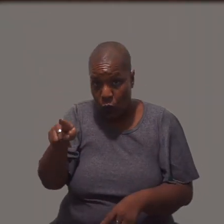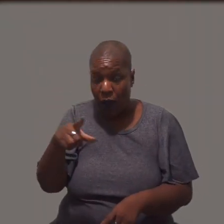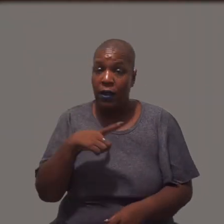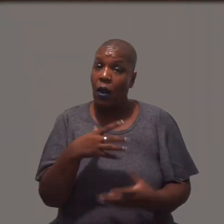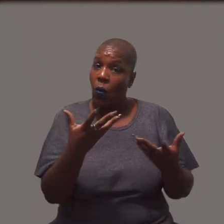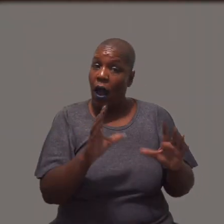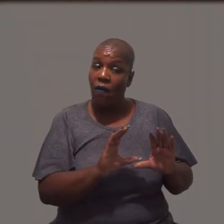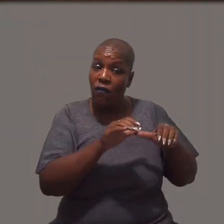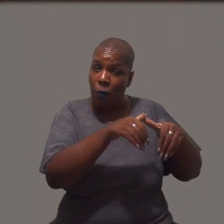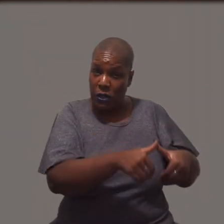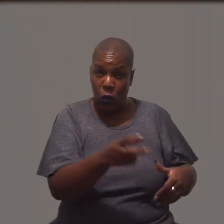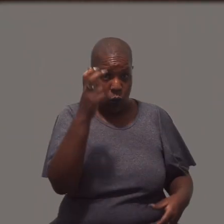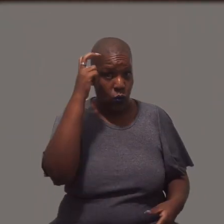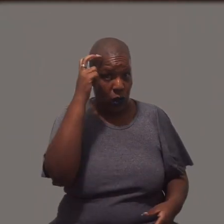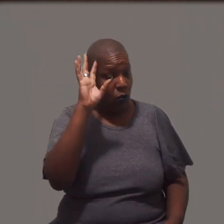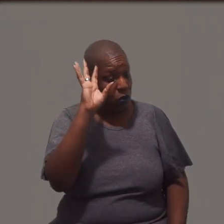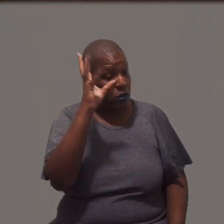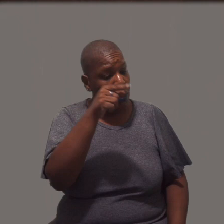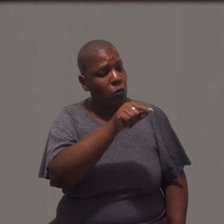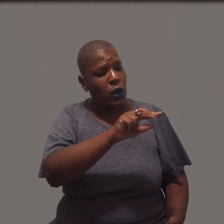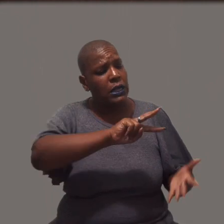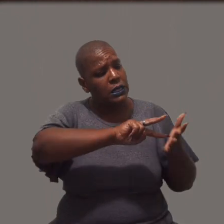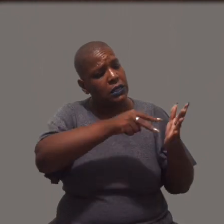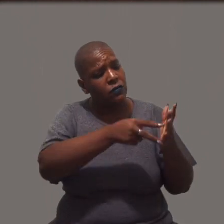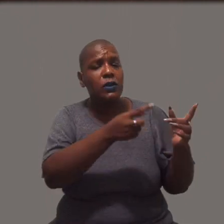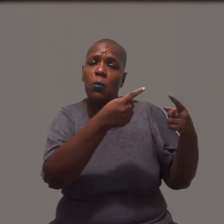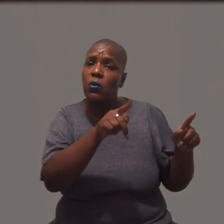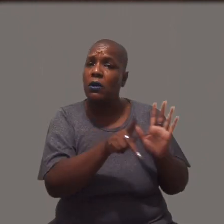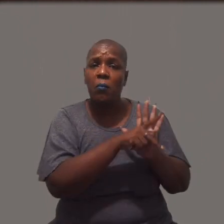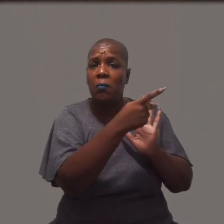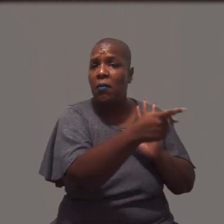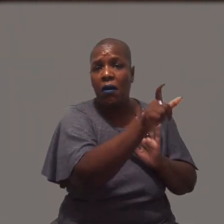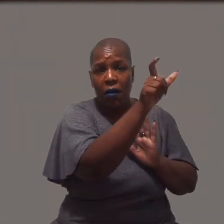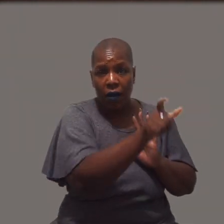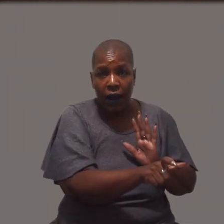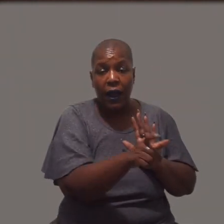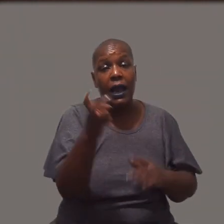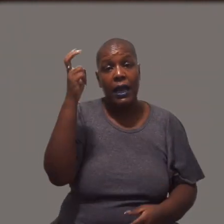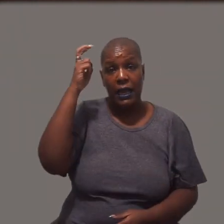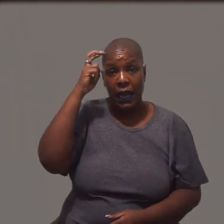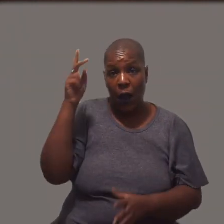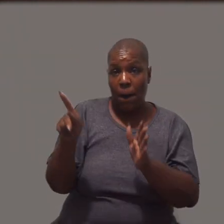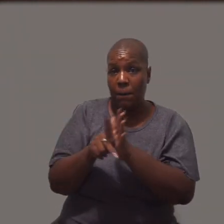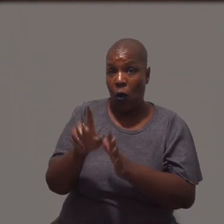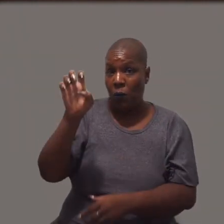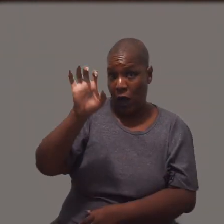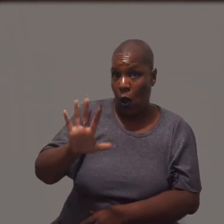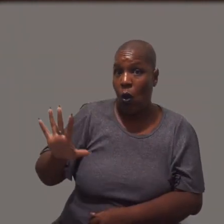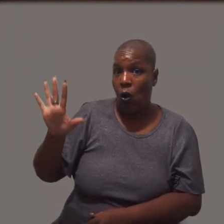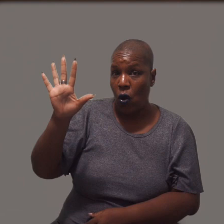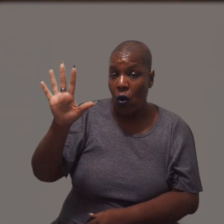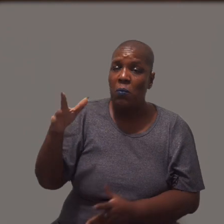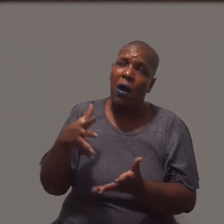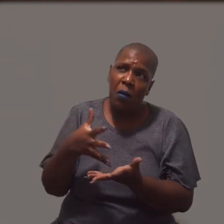formação cultural de uma pessoa é um fator que determina o significado de música para ela. As culturas de ascendência europeia, por